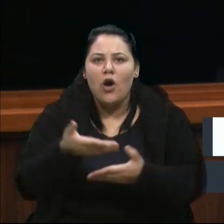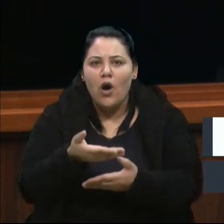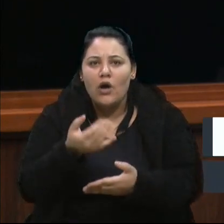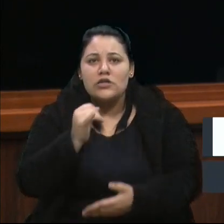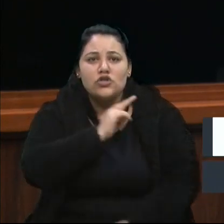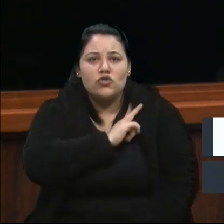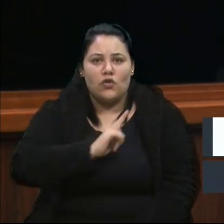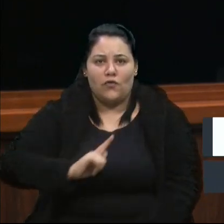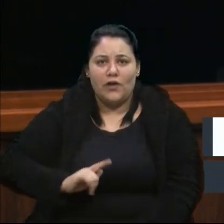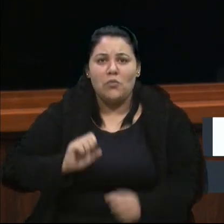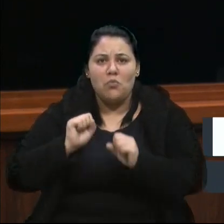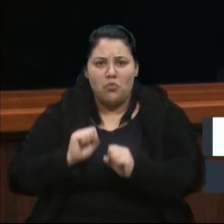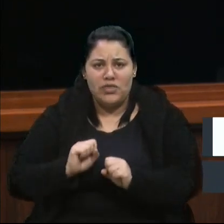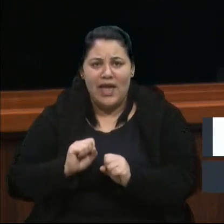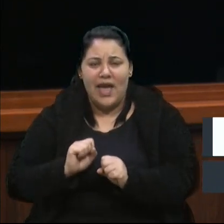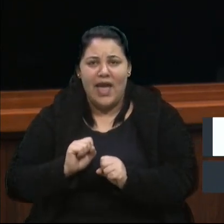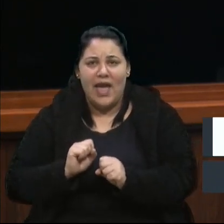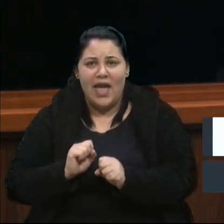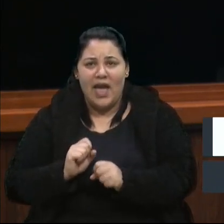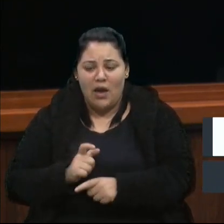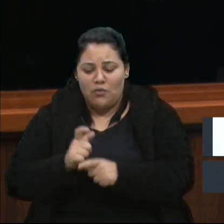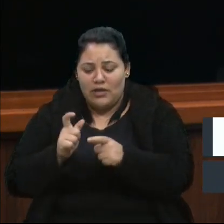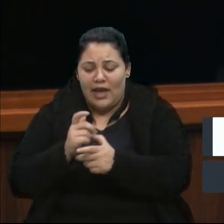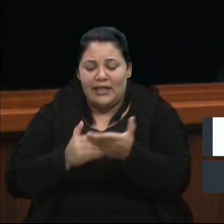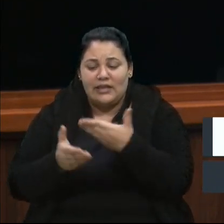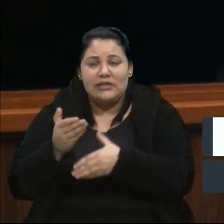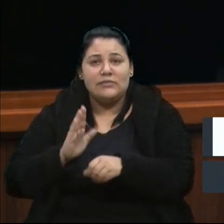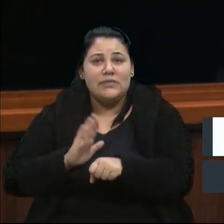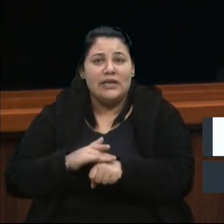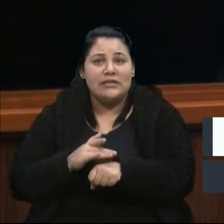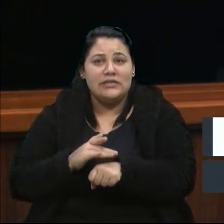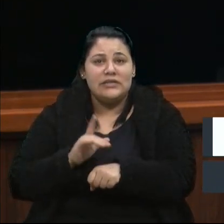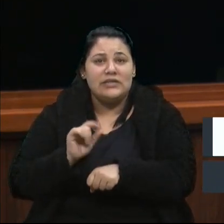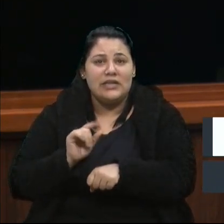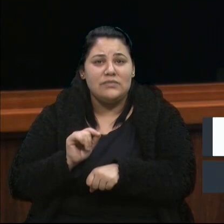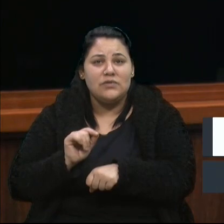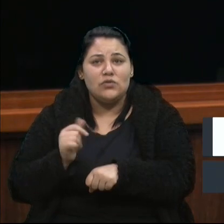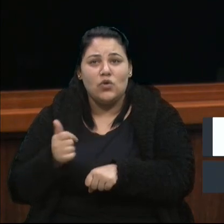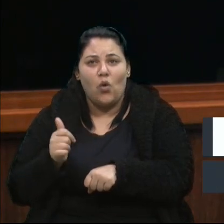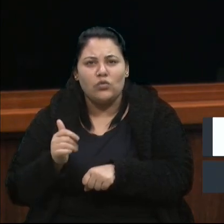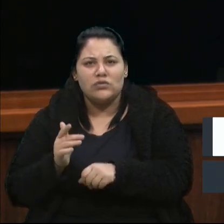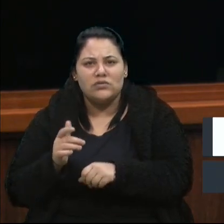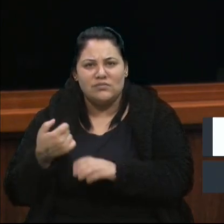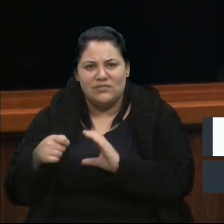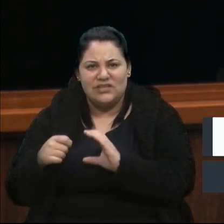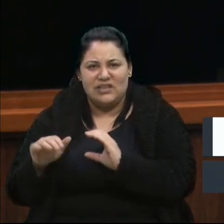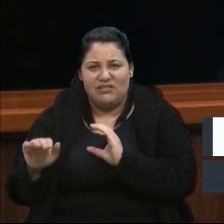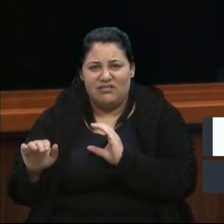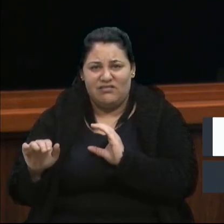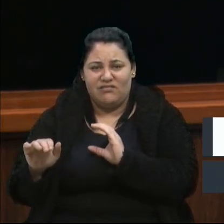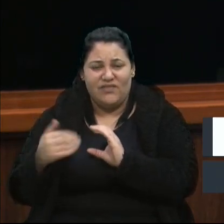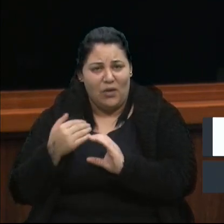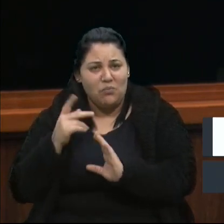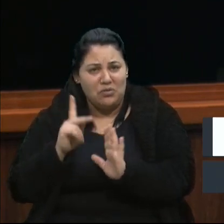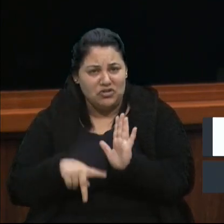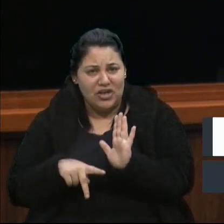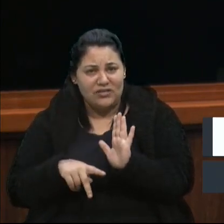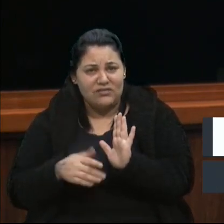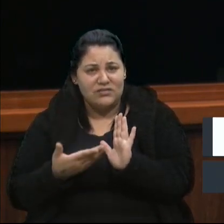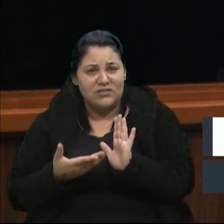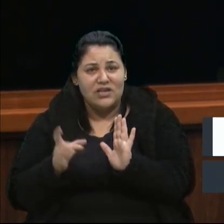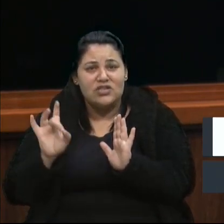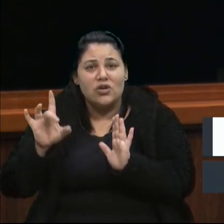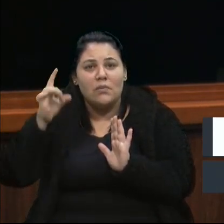governo puder atender mais do que 10.011, terá que mandar um projeto para cá? Era só